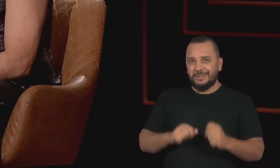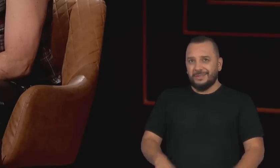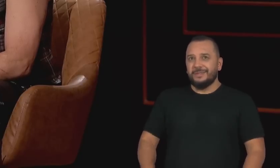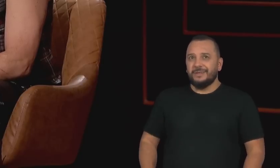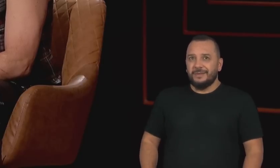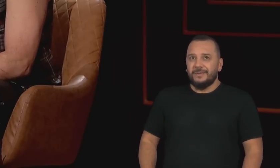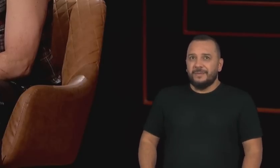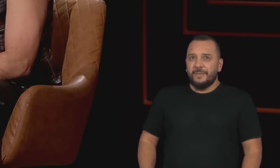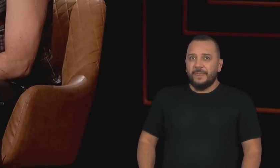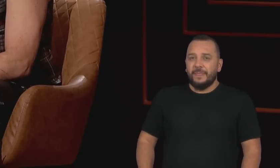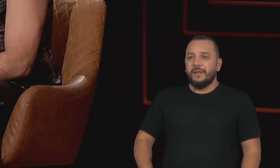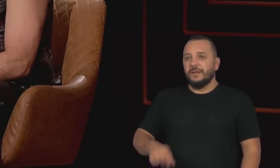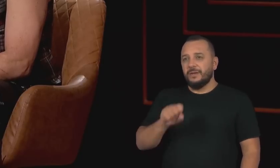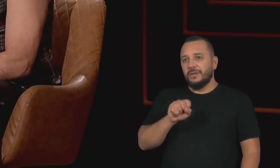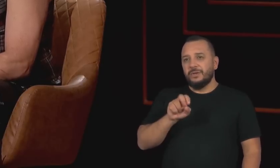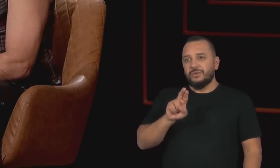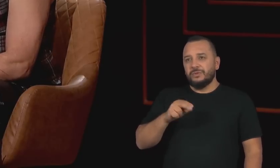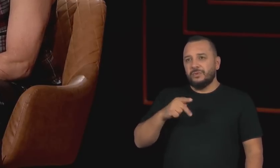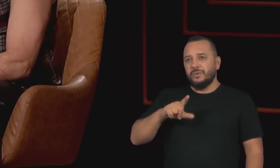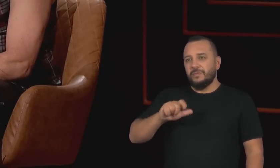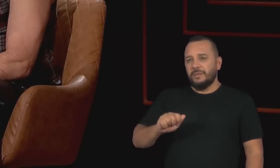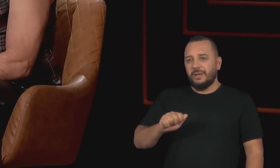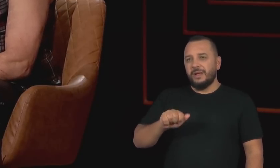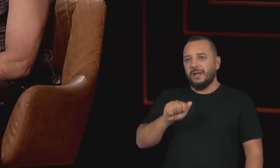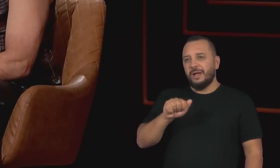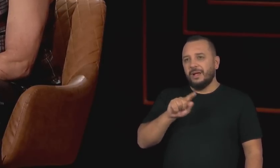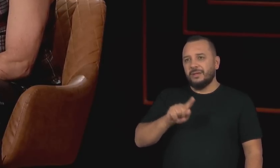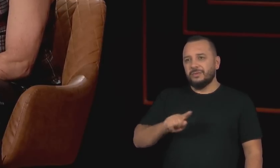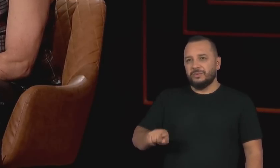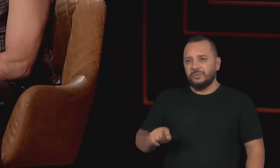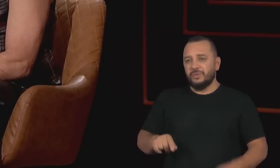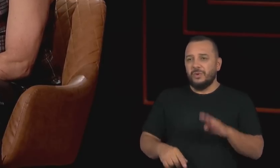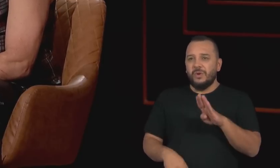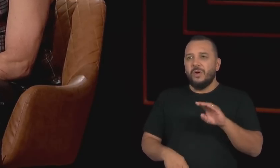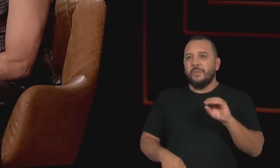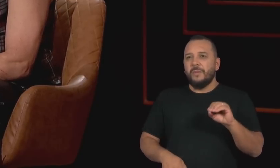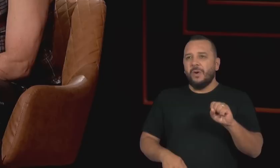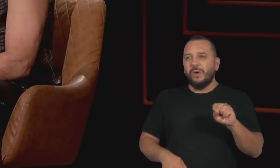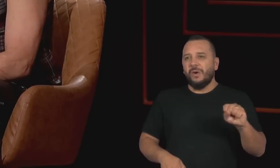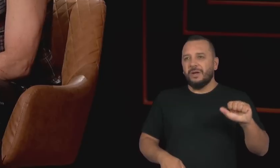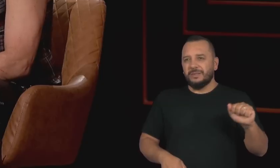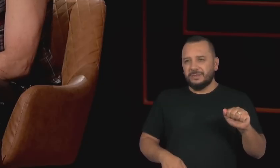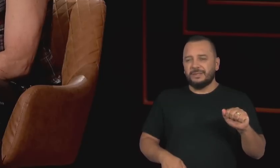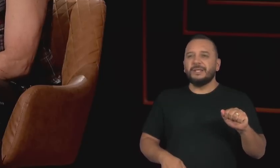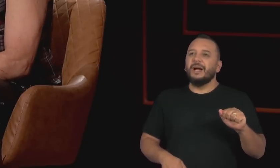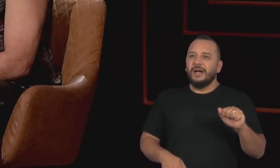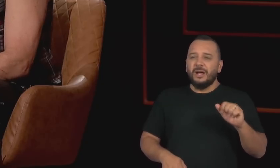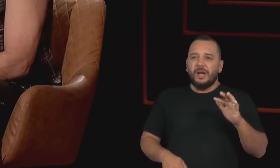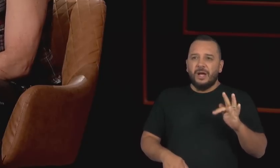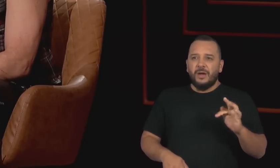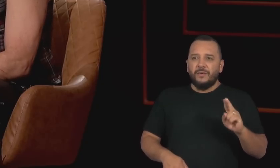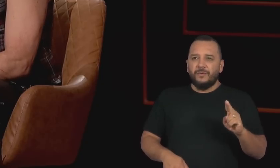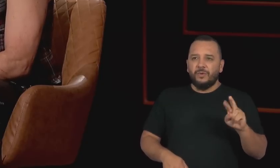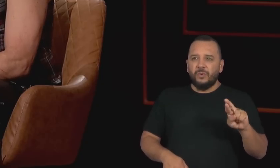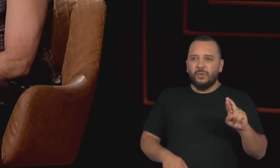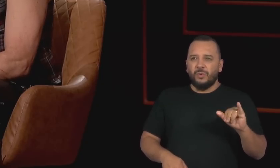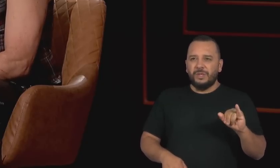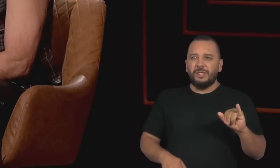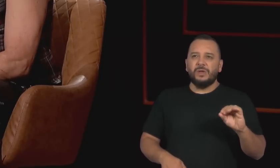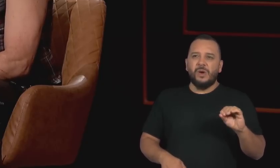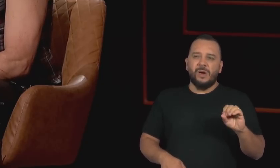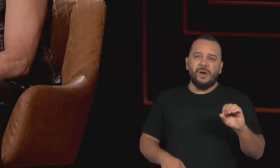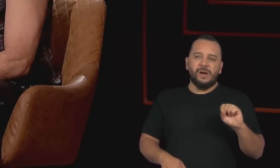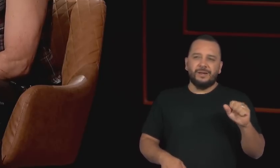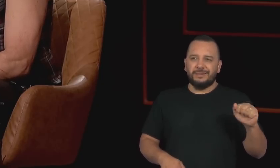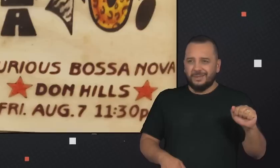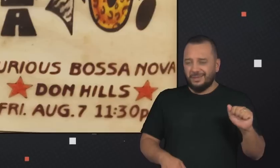que chama Supla Azul, Bossa Furiosa. Já era a mistura de punk, rock and roll com bossa nova. E é um trabalho que,